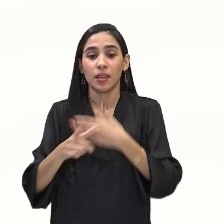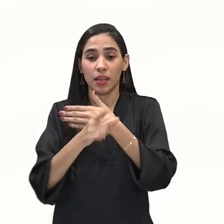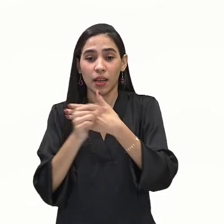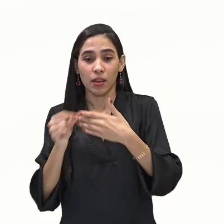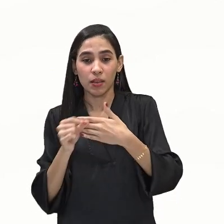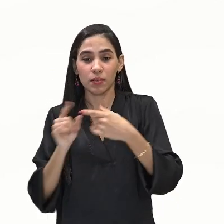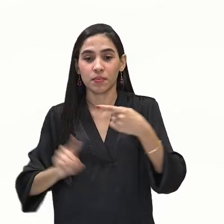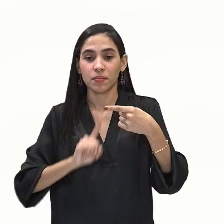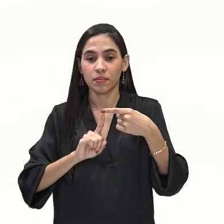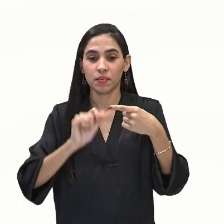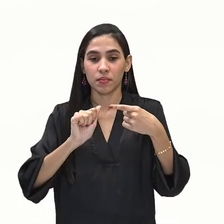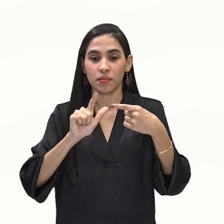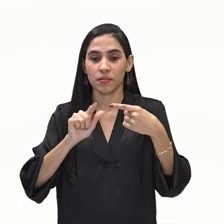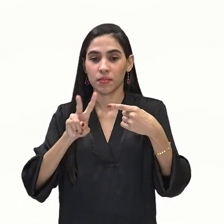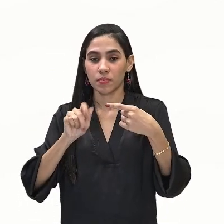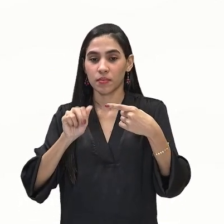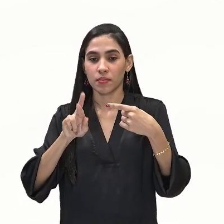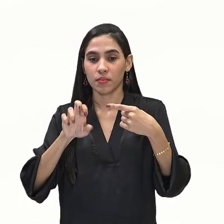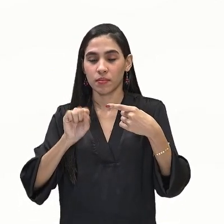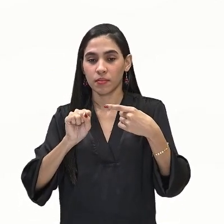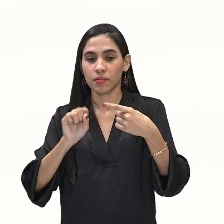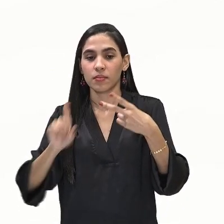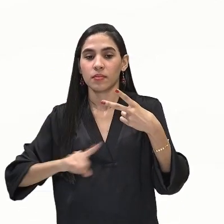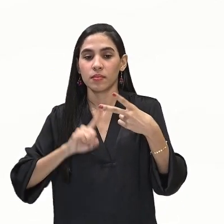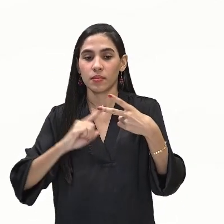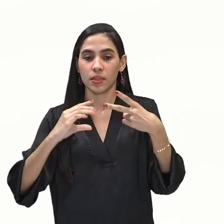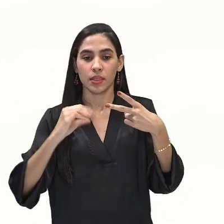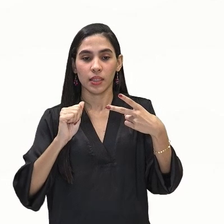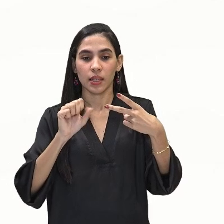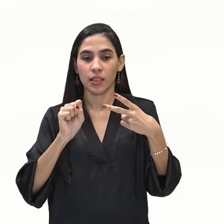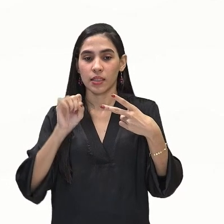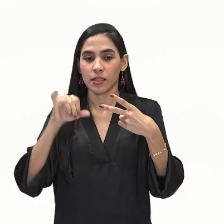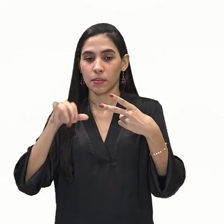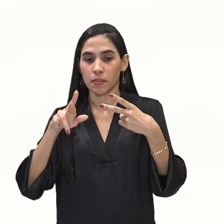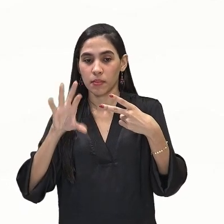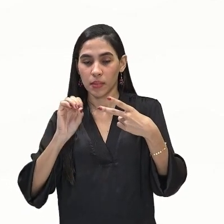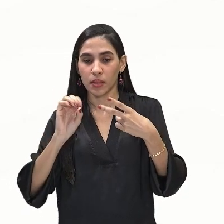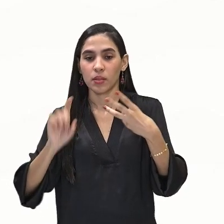Azevedo, Casimiro de Abreu e Junqueira Freire